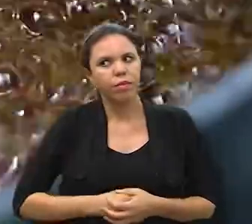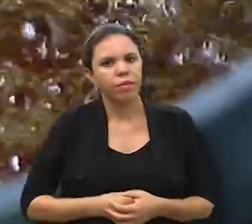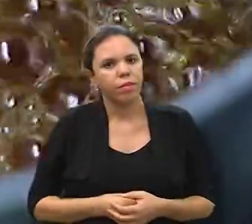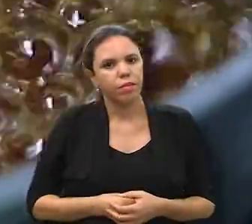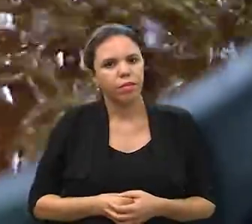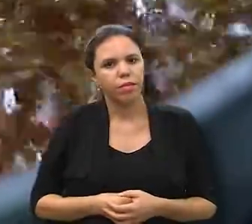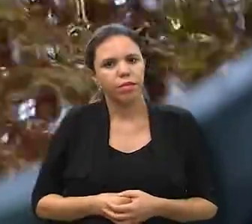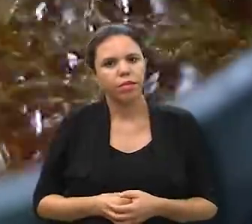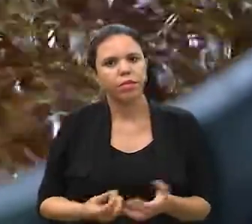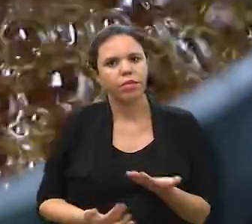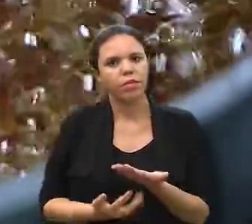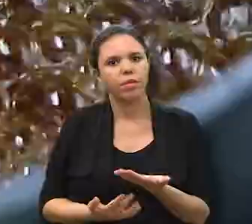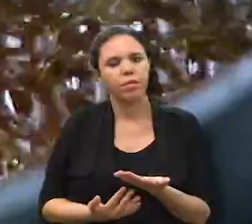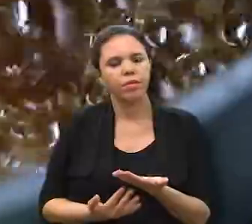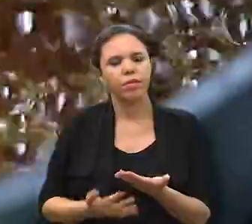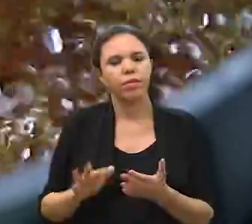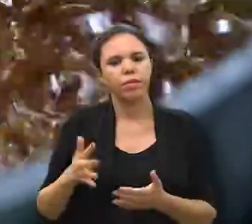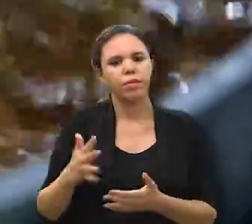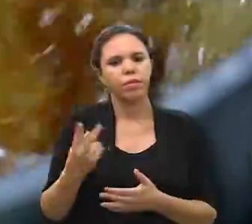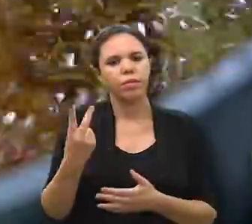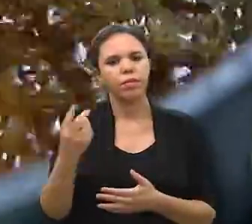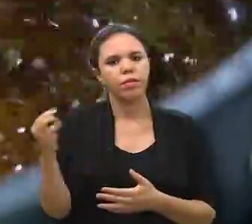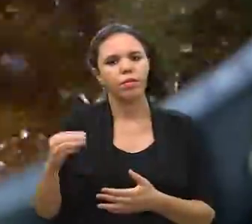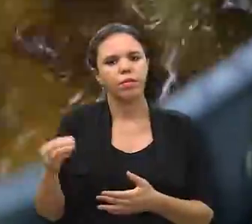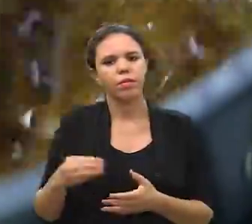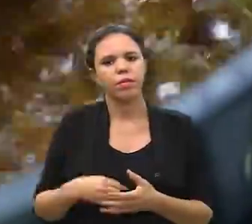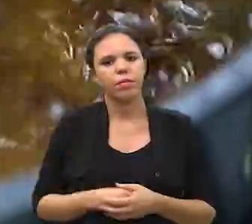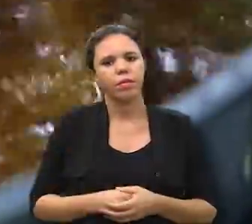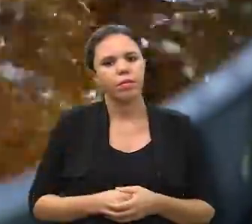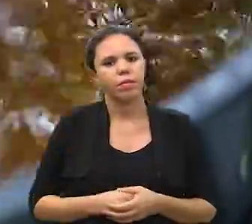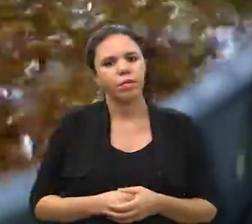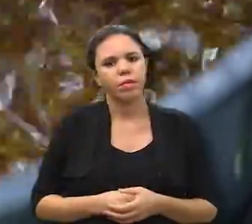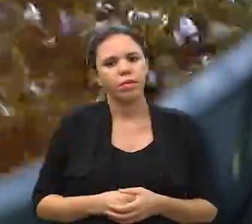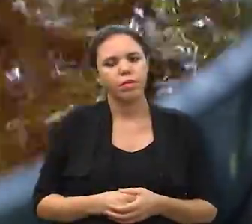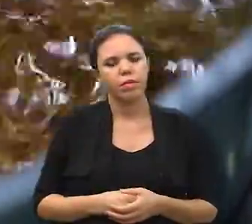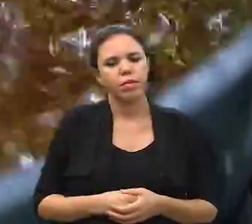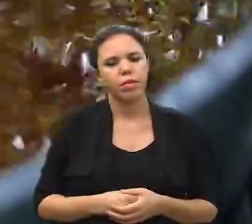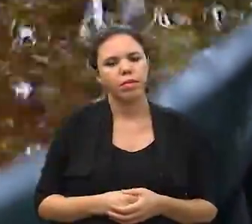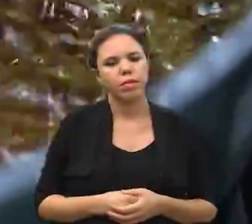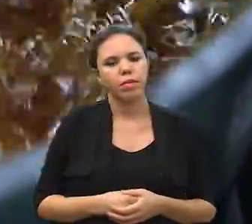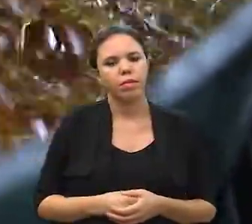E deixe ferver por mais ou menos 2 minutos.